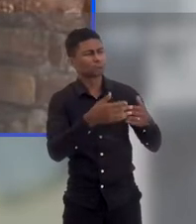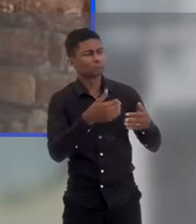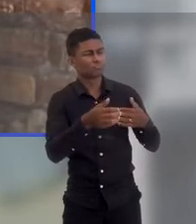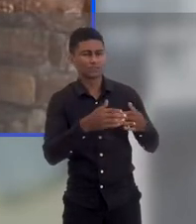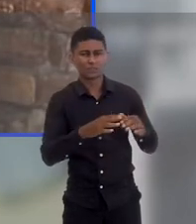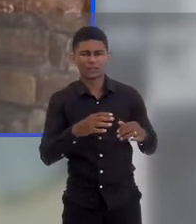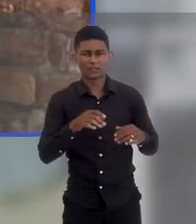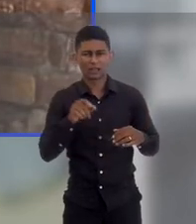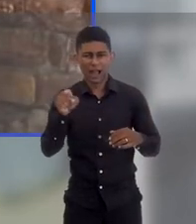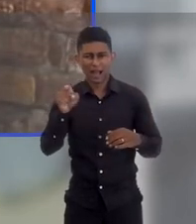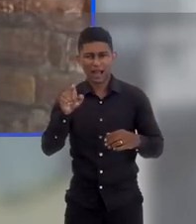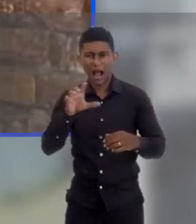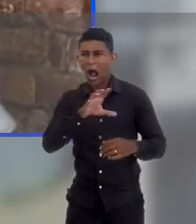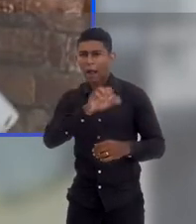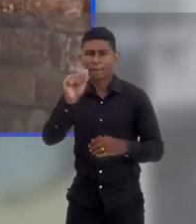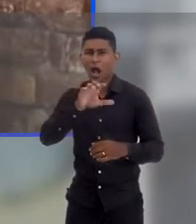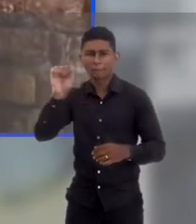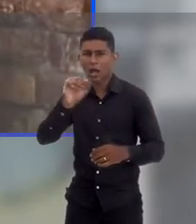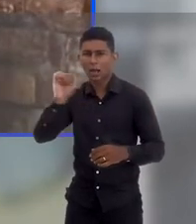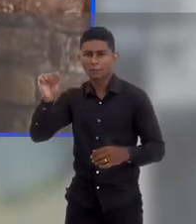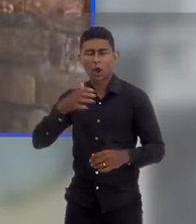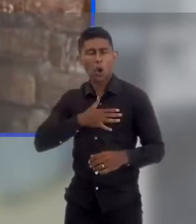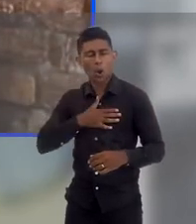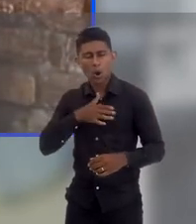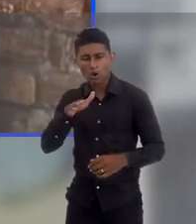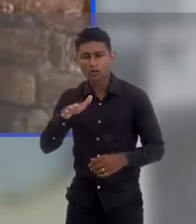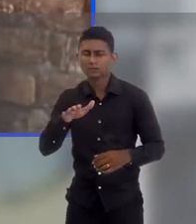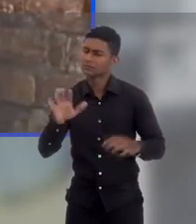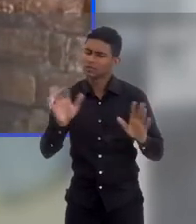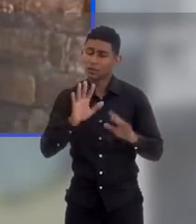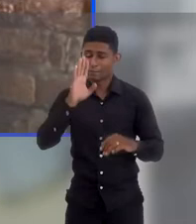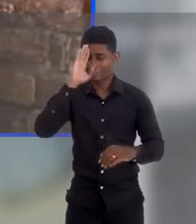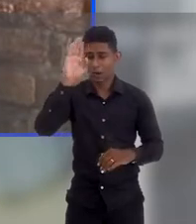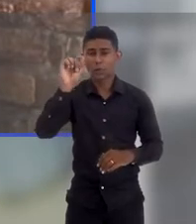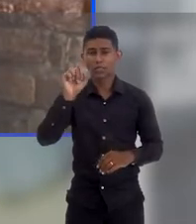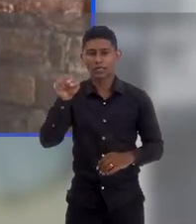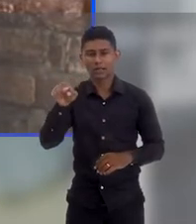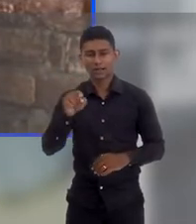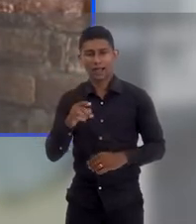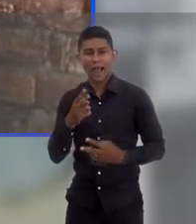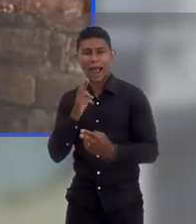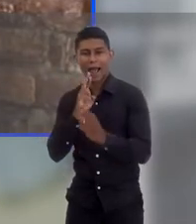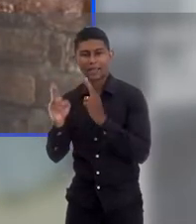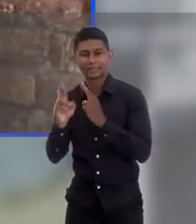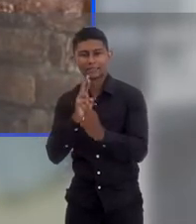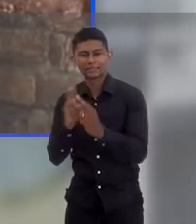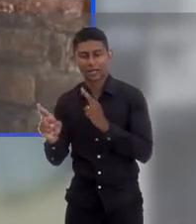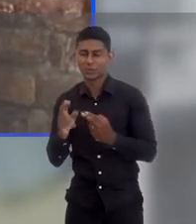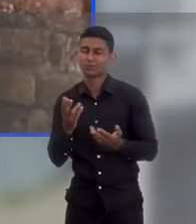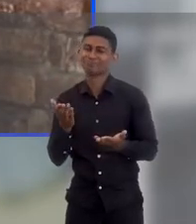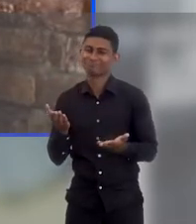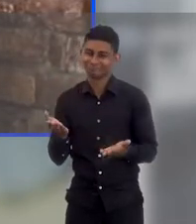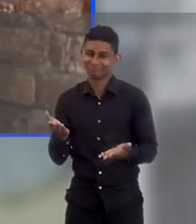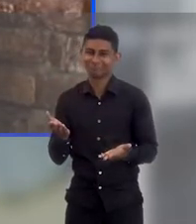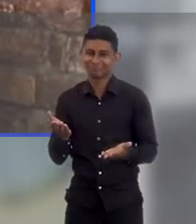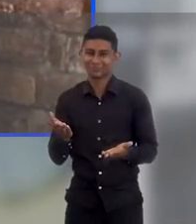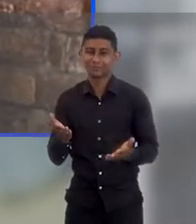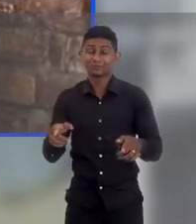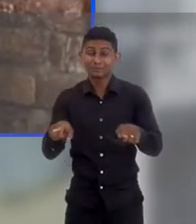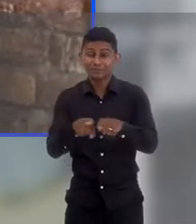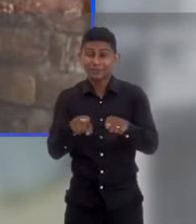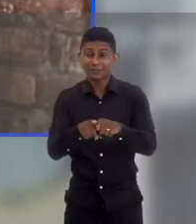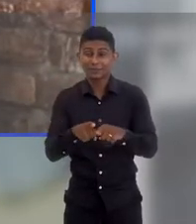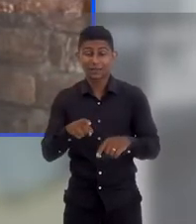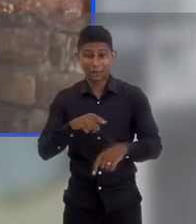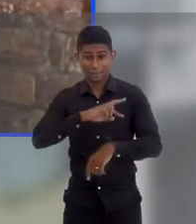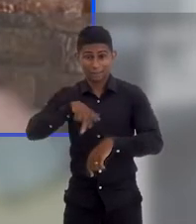número de títulos que ela tem, mas da relação de coração que eu tenho com ela. E eu sou assim com várias coisas na vida. Eu